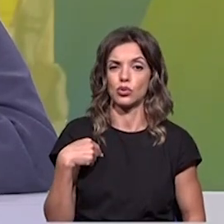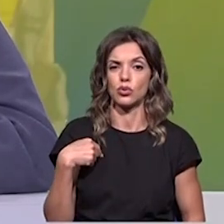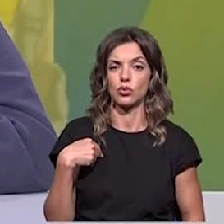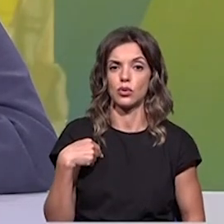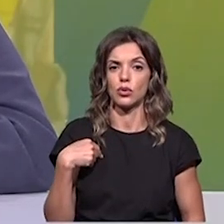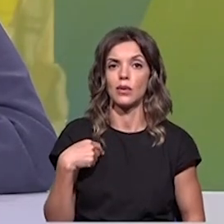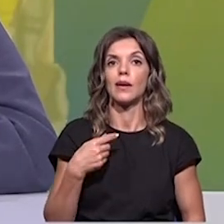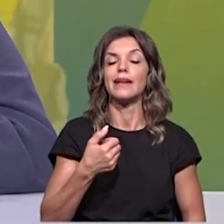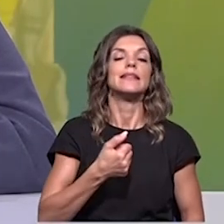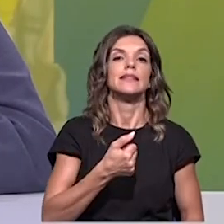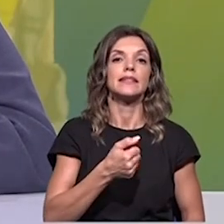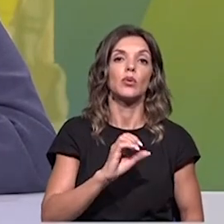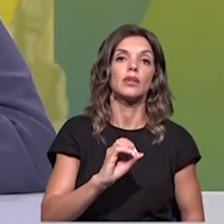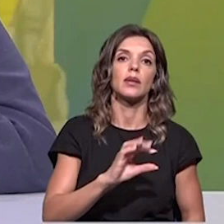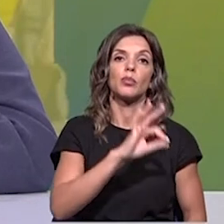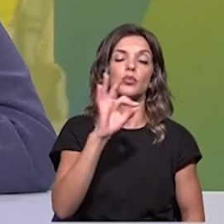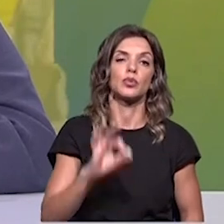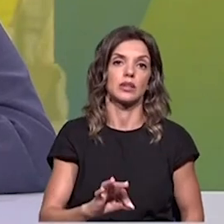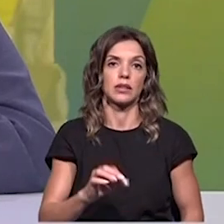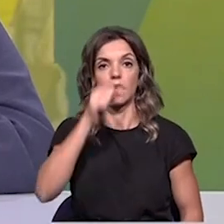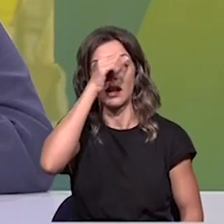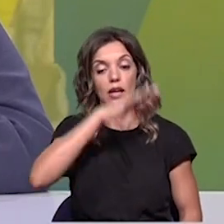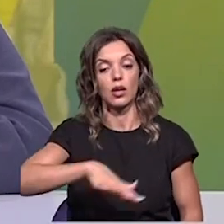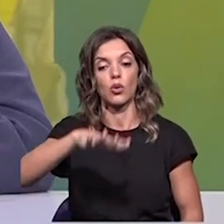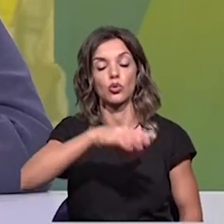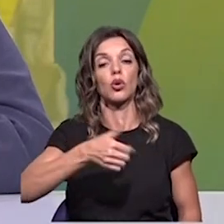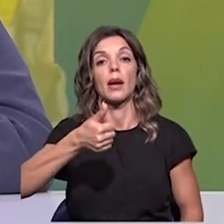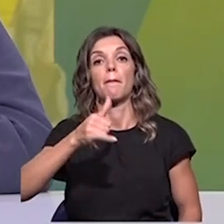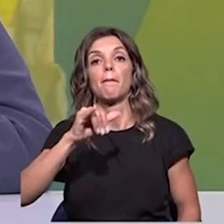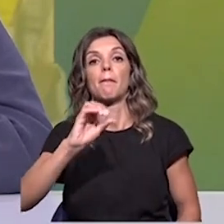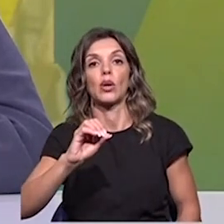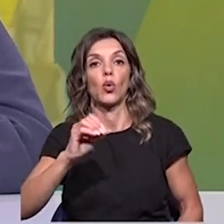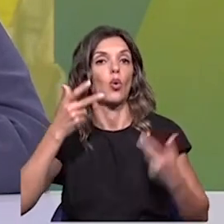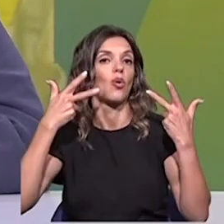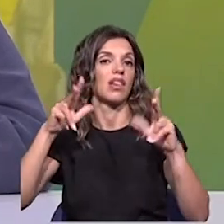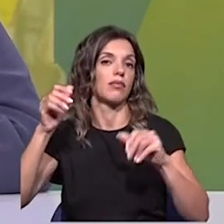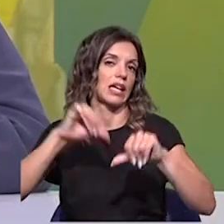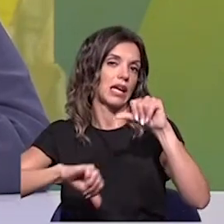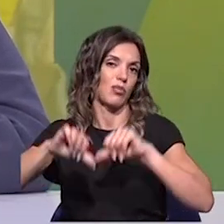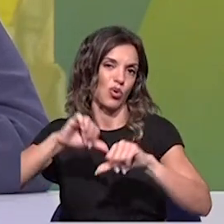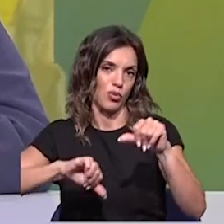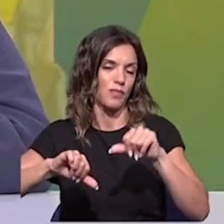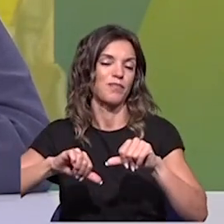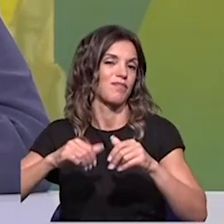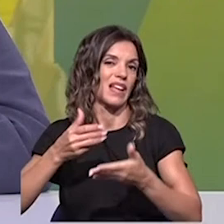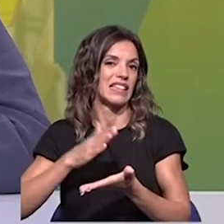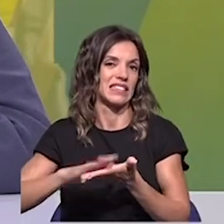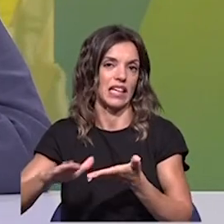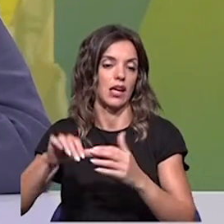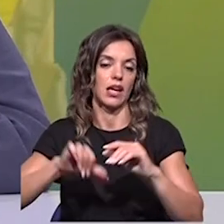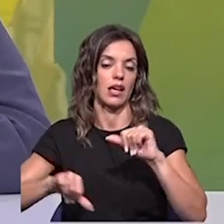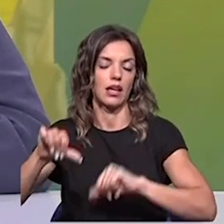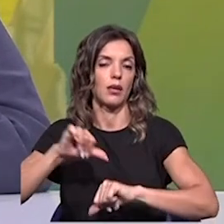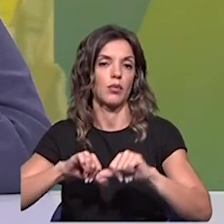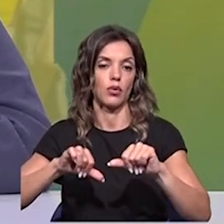os 50% sobre Face agrícola biológica ou seja livre de quem Isto é um processo na nossa